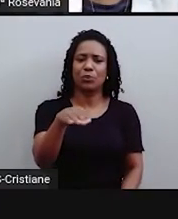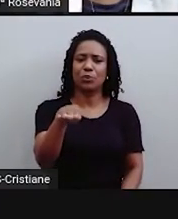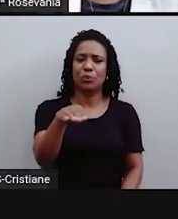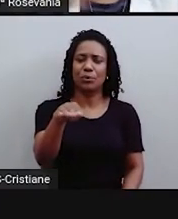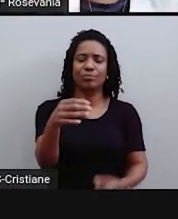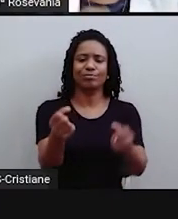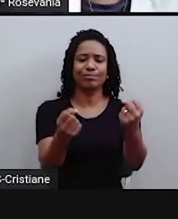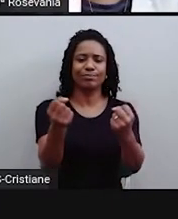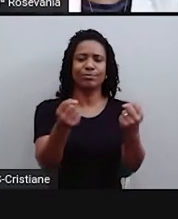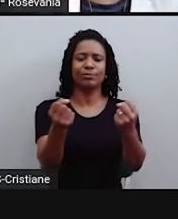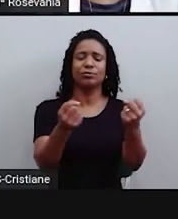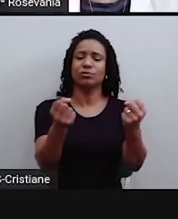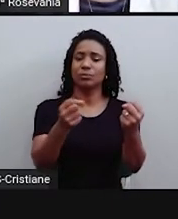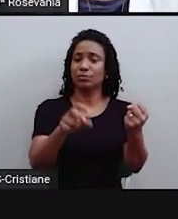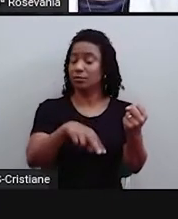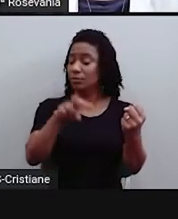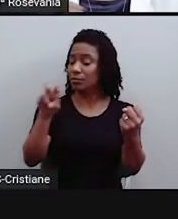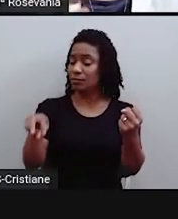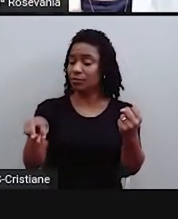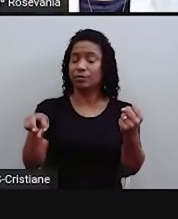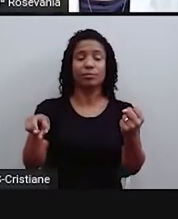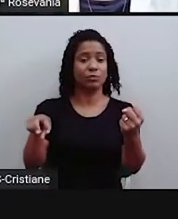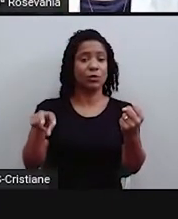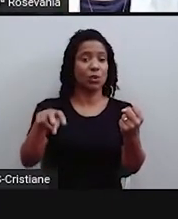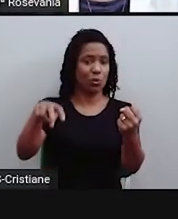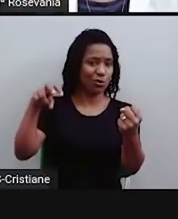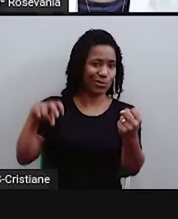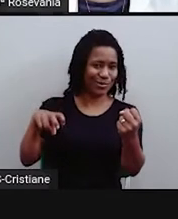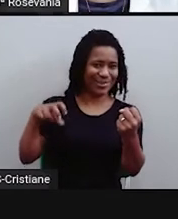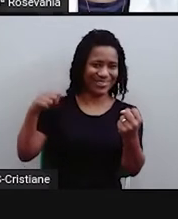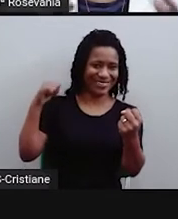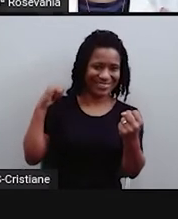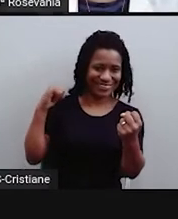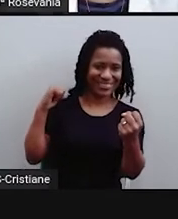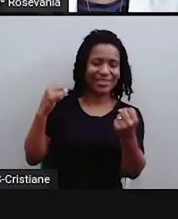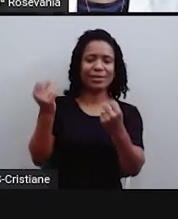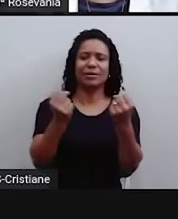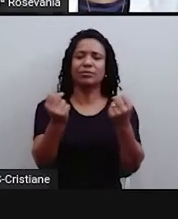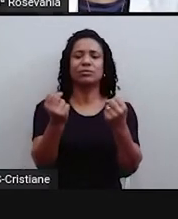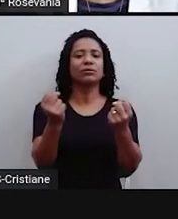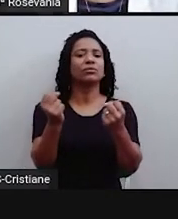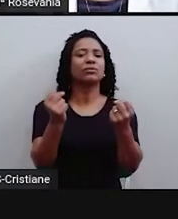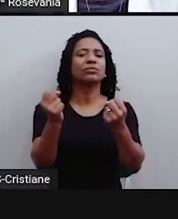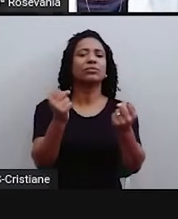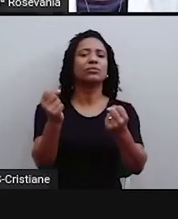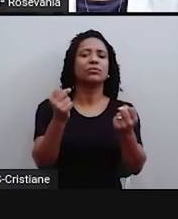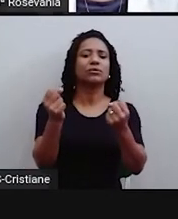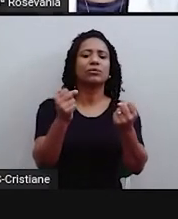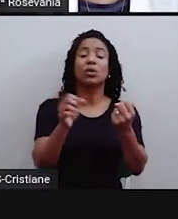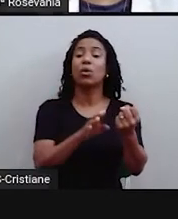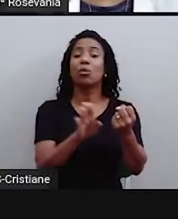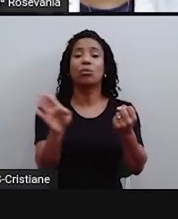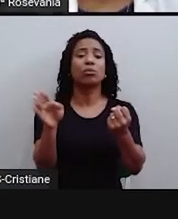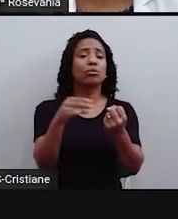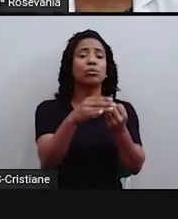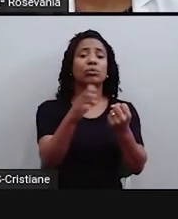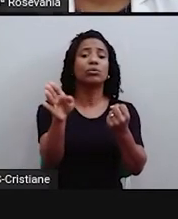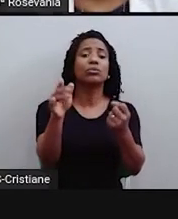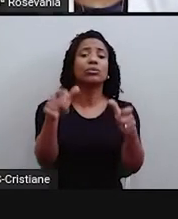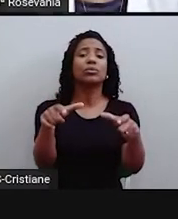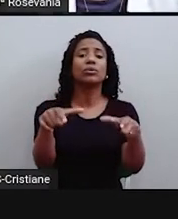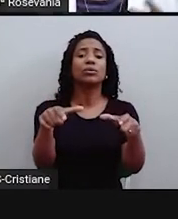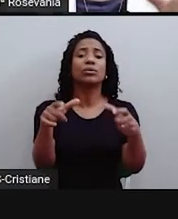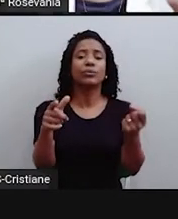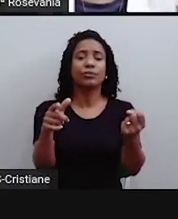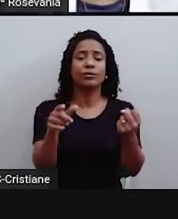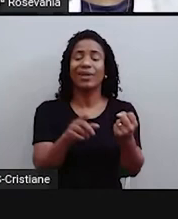é o passageiro, né, que está atrás, aí o motorista vai e pergunta assim, né, a pessoa que está dirigindo vai e pergunta: entra onde? Aí a